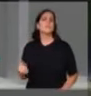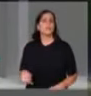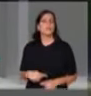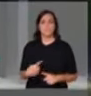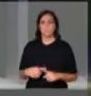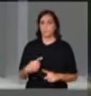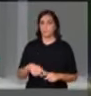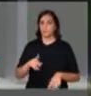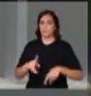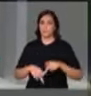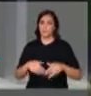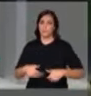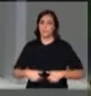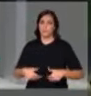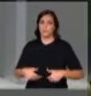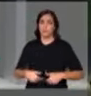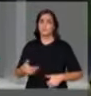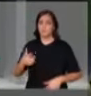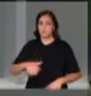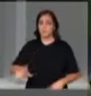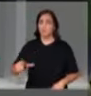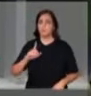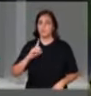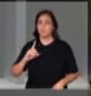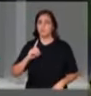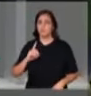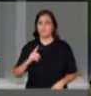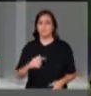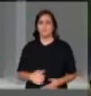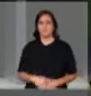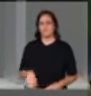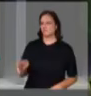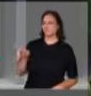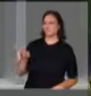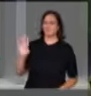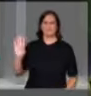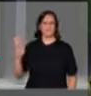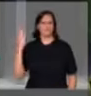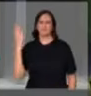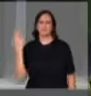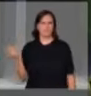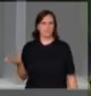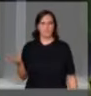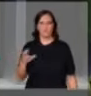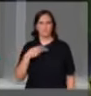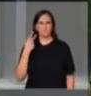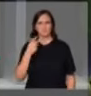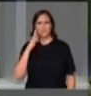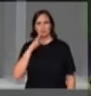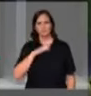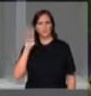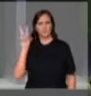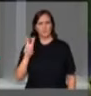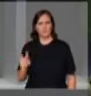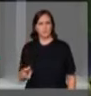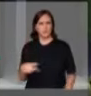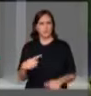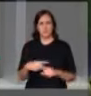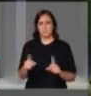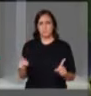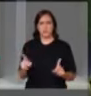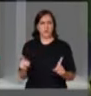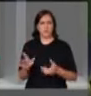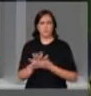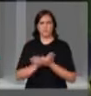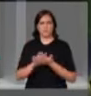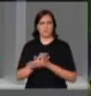voltando? Eu vejo aqui demagogias do governo Bolsonaro em relação à Venezuela, mas nenhum programa para combater a